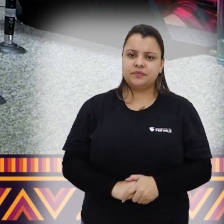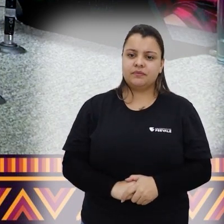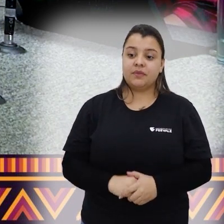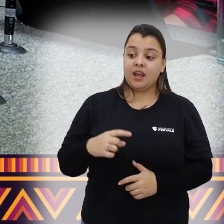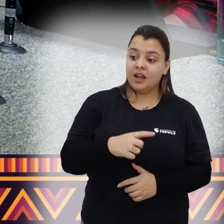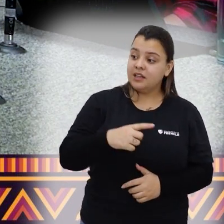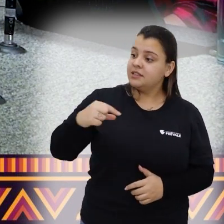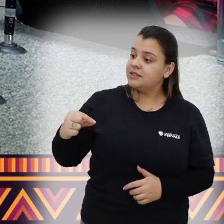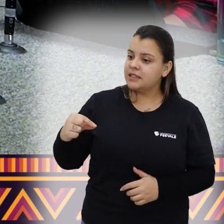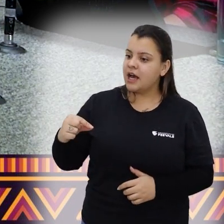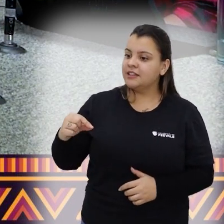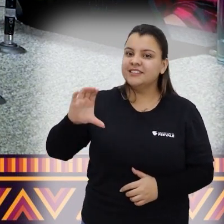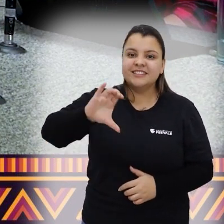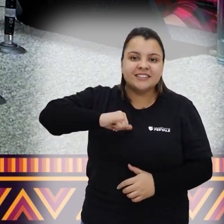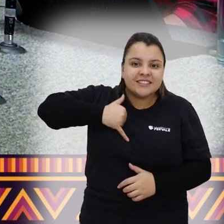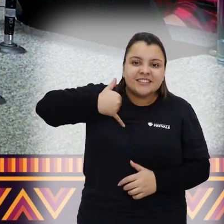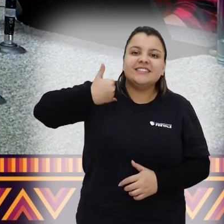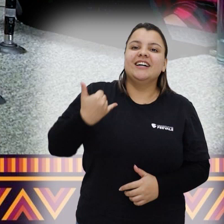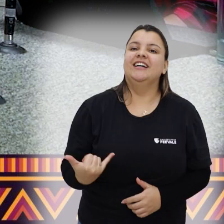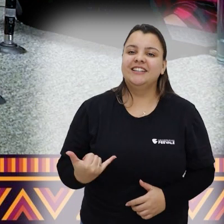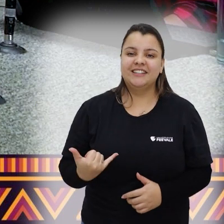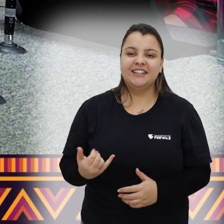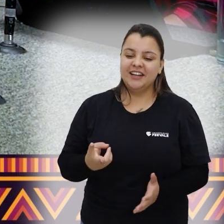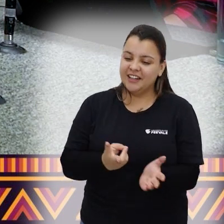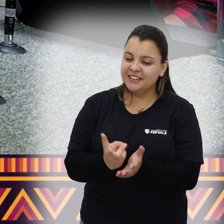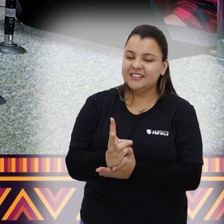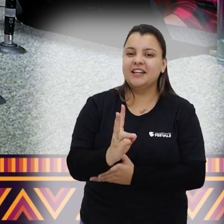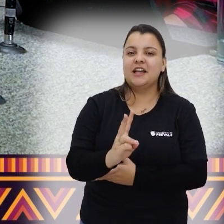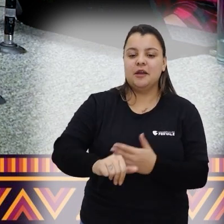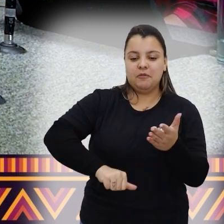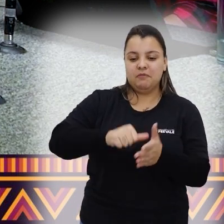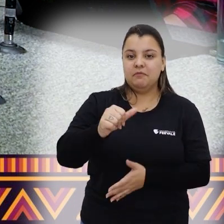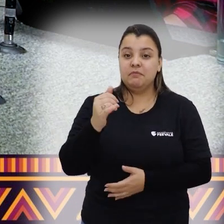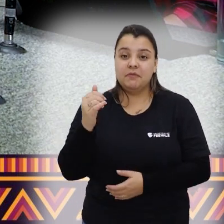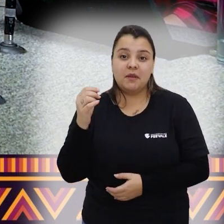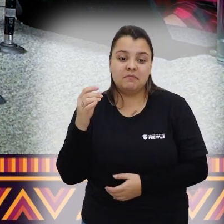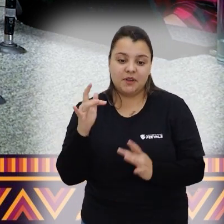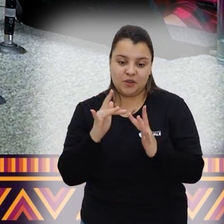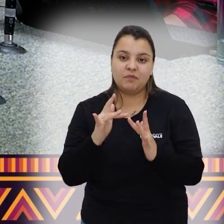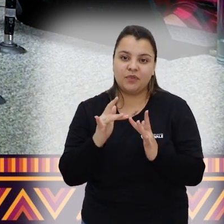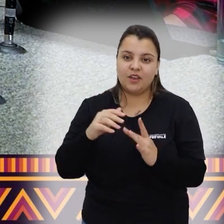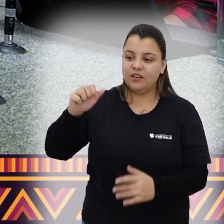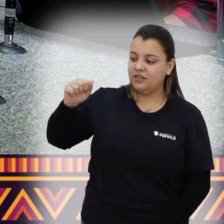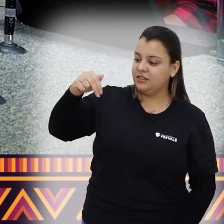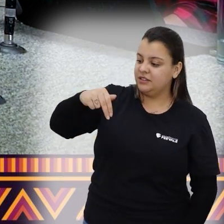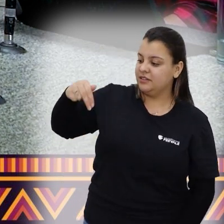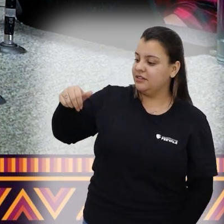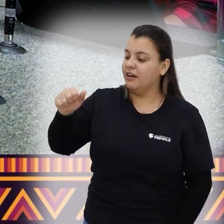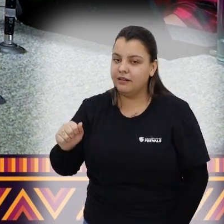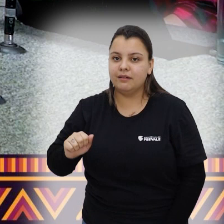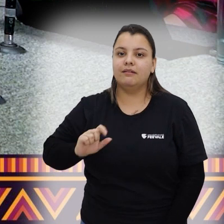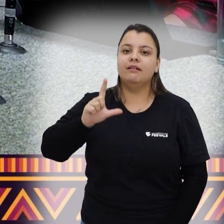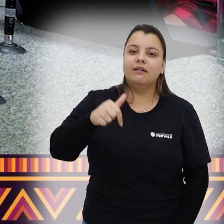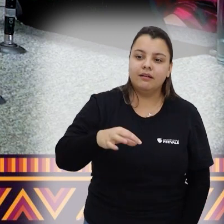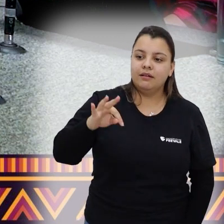saio muito orgulhoso, assim, meu primeiro contato com a Ana Cláudia, depois com a Thaís, o